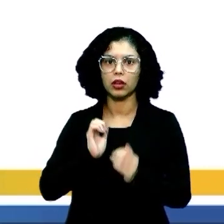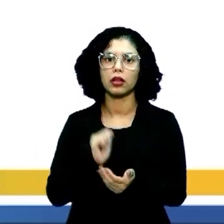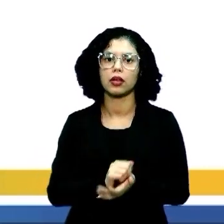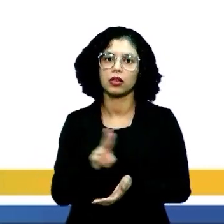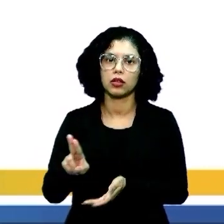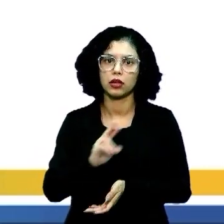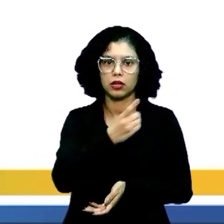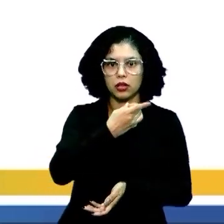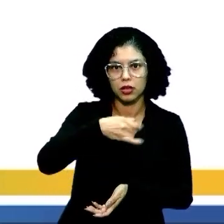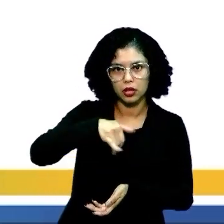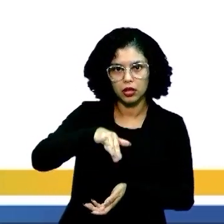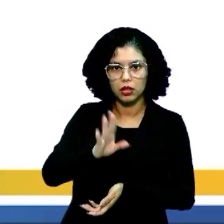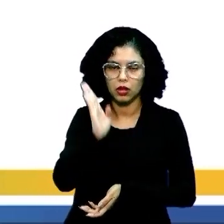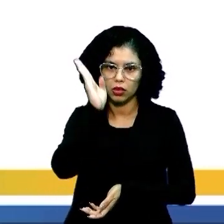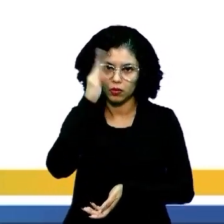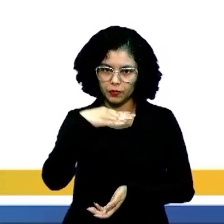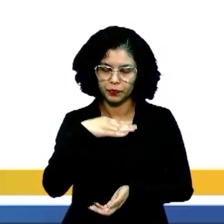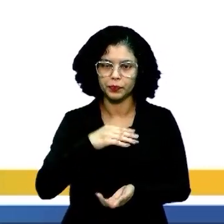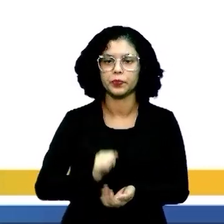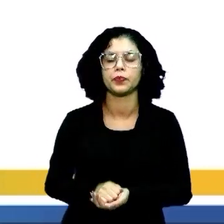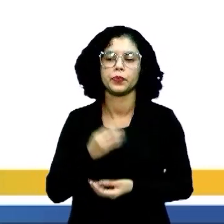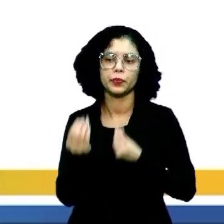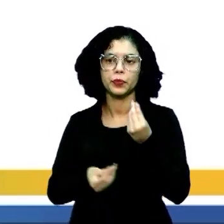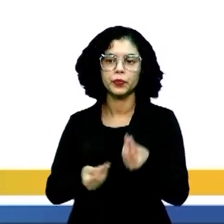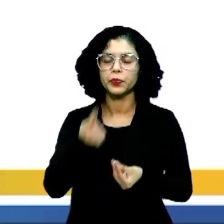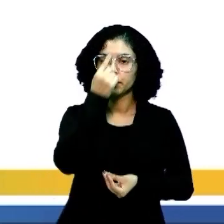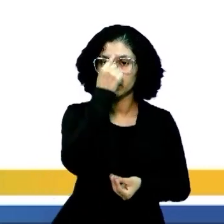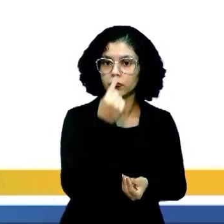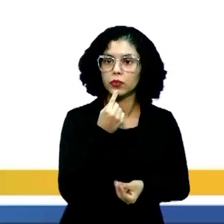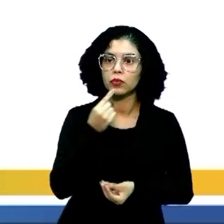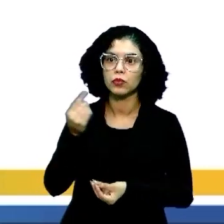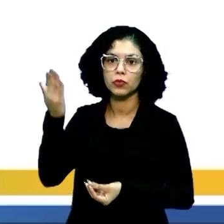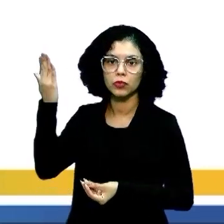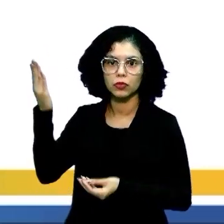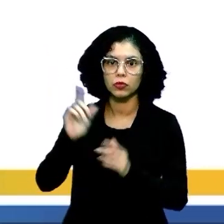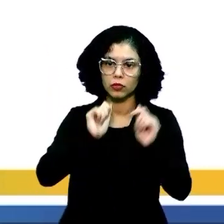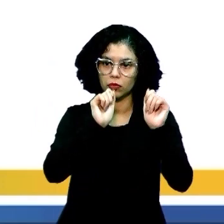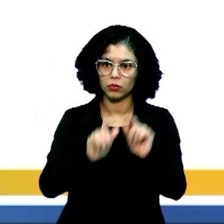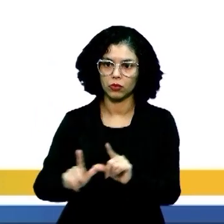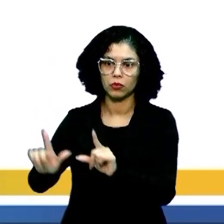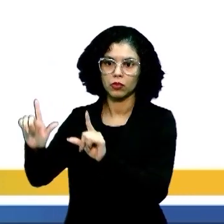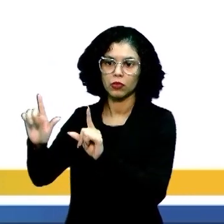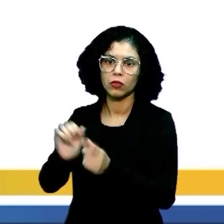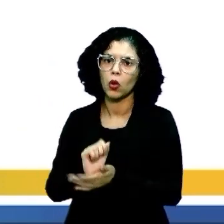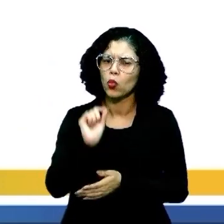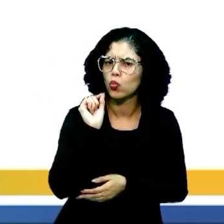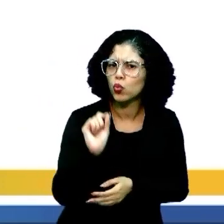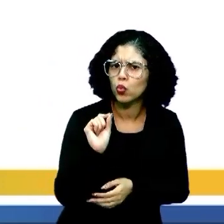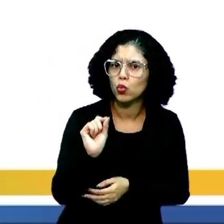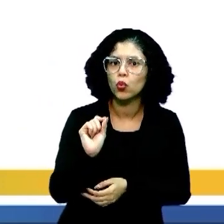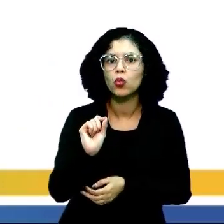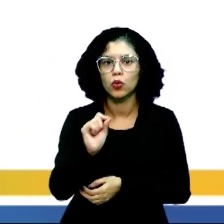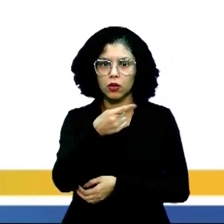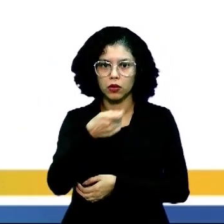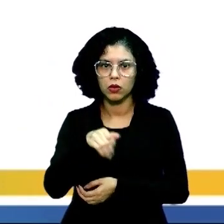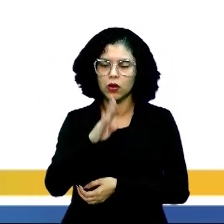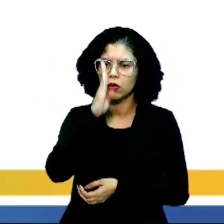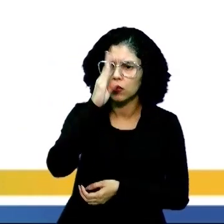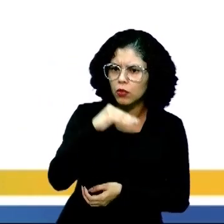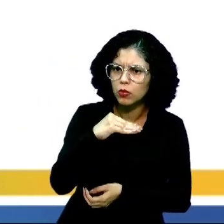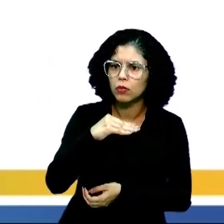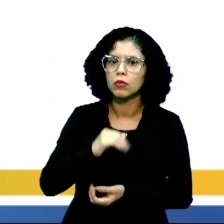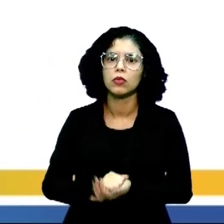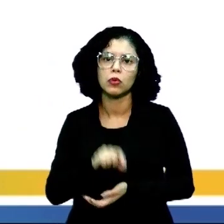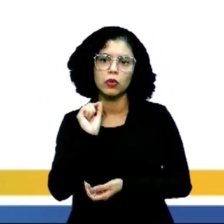campanha de Eixo do Mal, conforme a gente pode destacar aqui no slide, tá? E o que foi o eixo do mal?